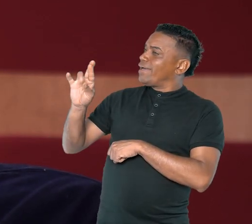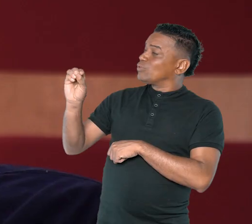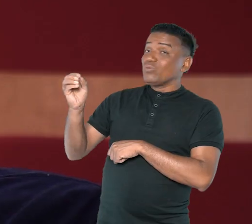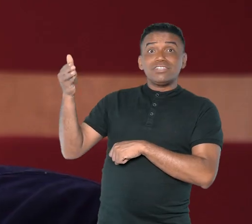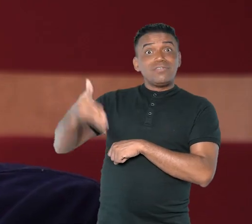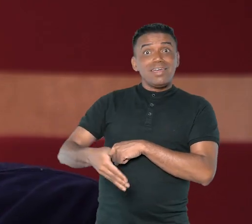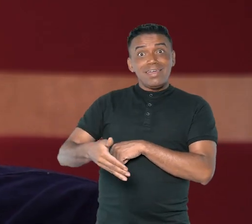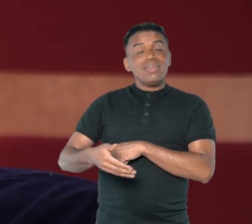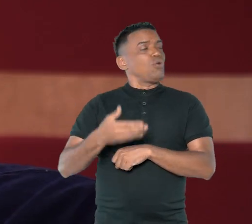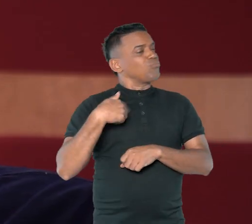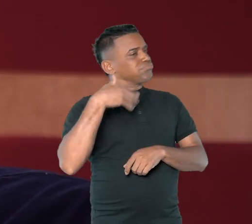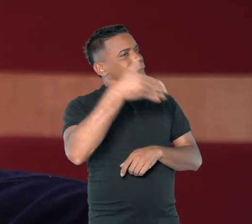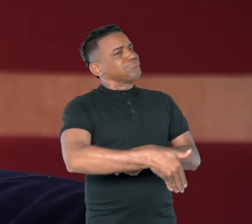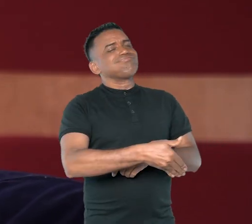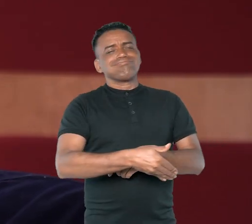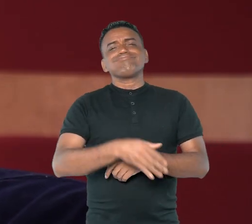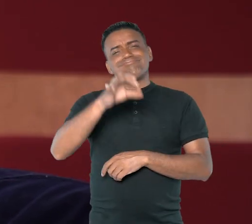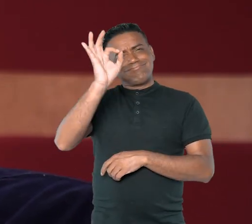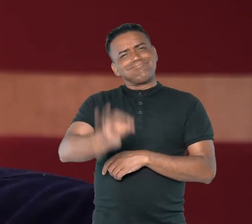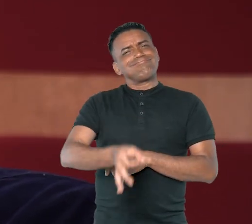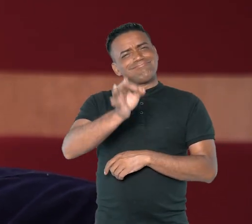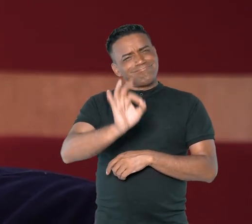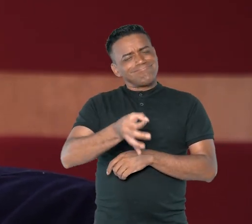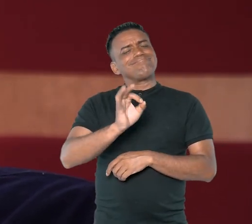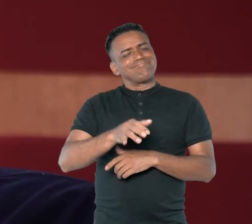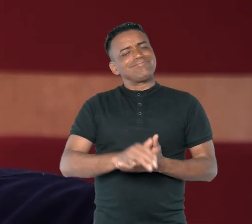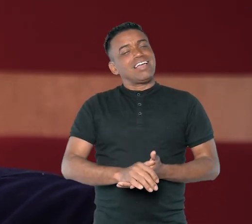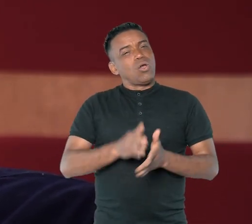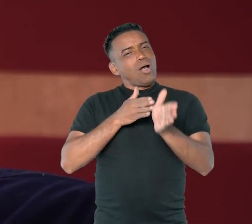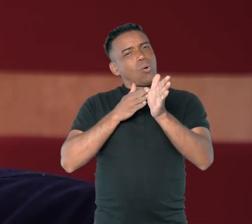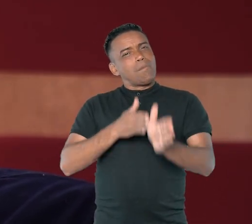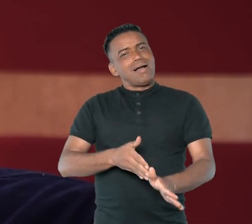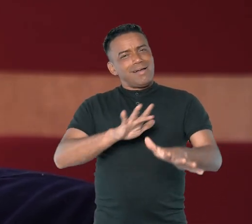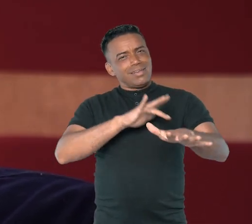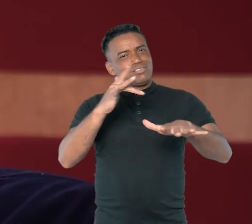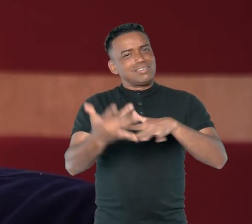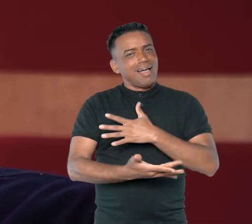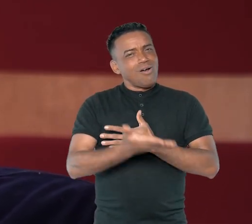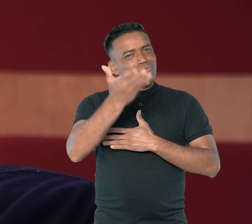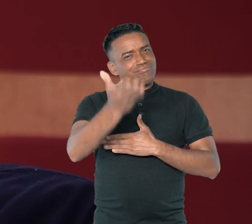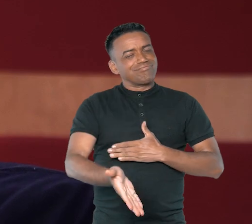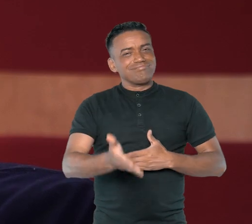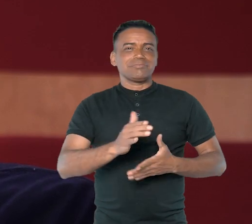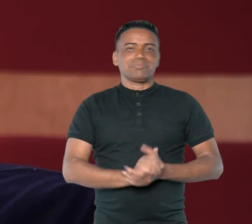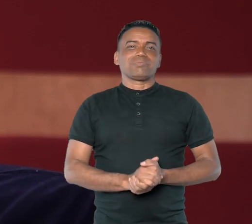veio, Roberto? Eu vim, que bom! né? Exatamente. Eu te acompanho aí nas redes sociais, né? E